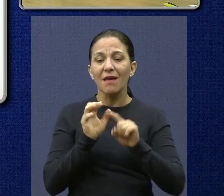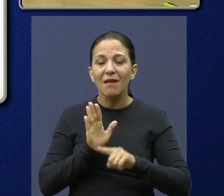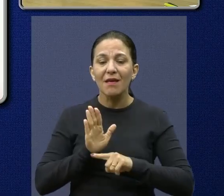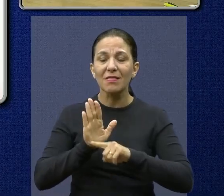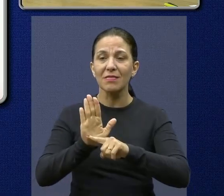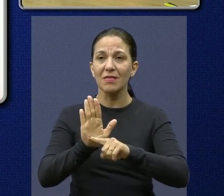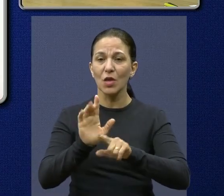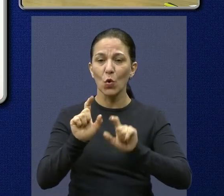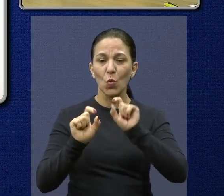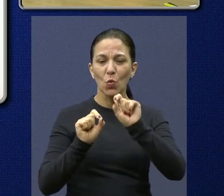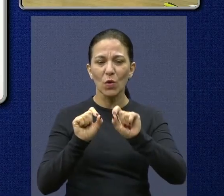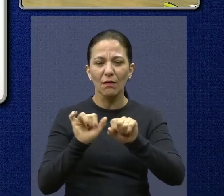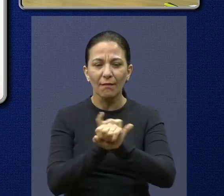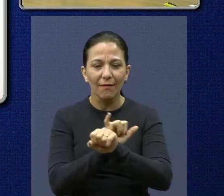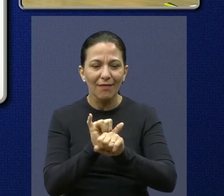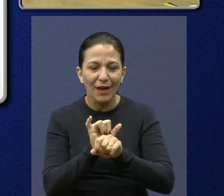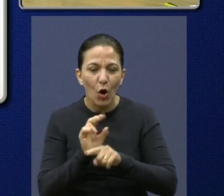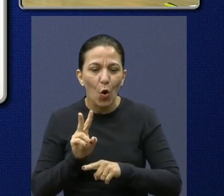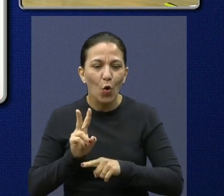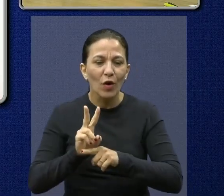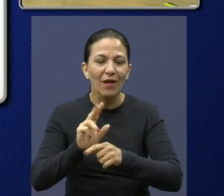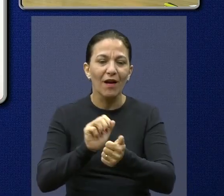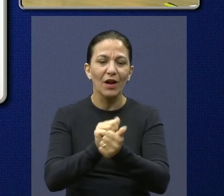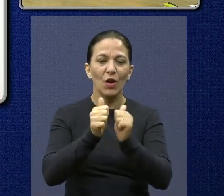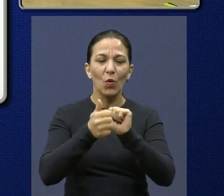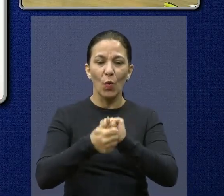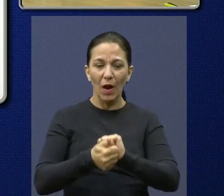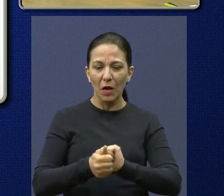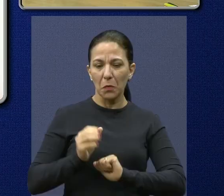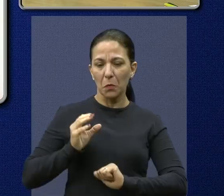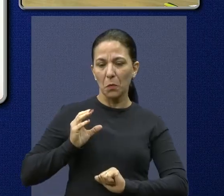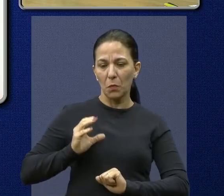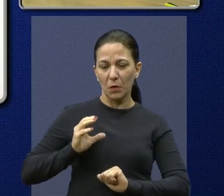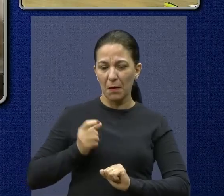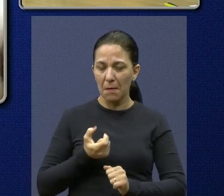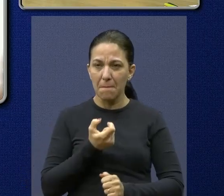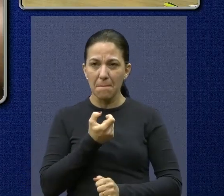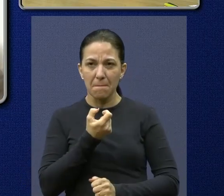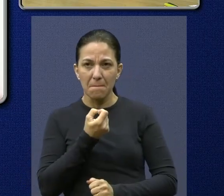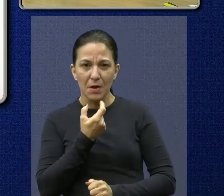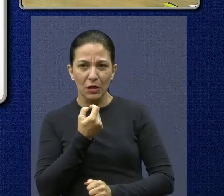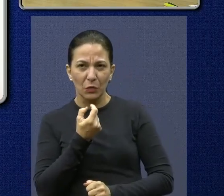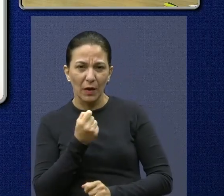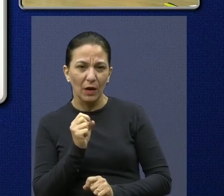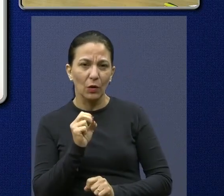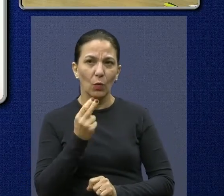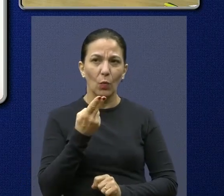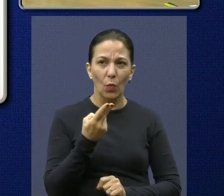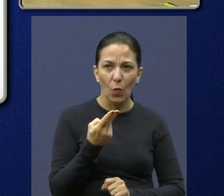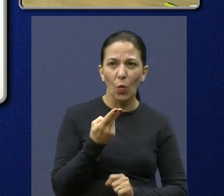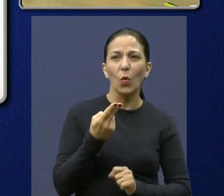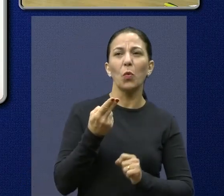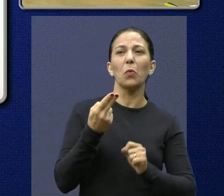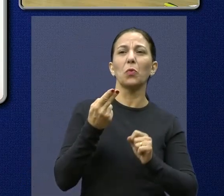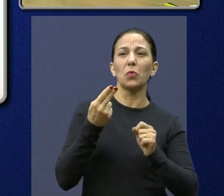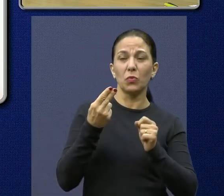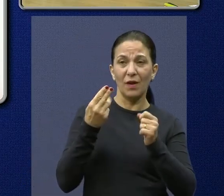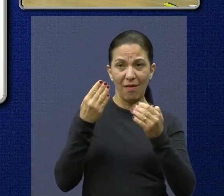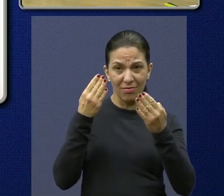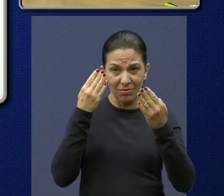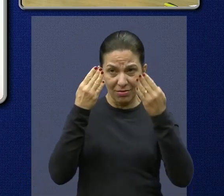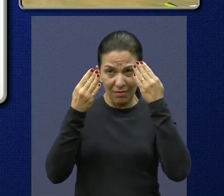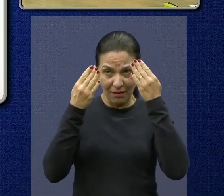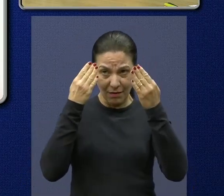saber fazer o manejo delas, seja do ponto de vista da conduta, né? Seja medicamentosa, seja de um processo de psicoterapia,